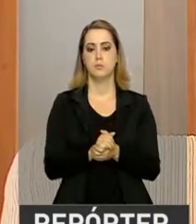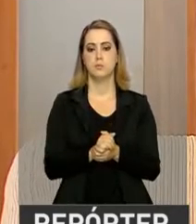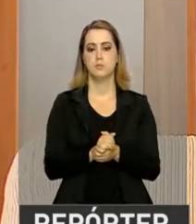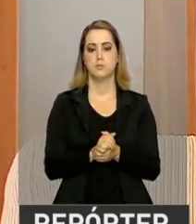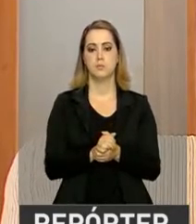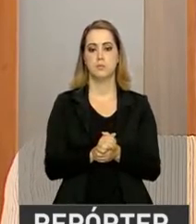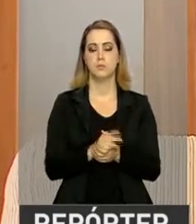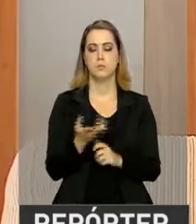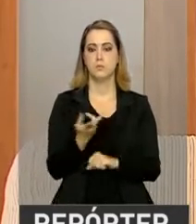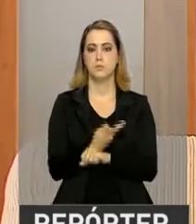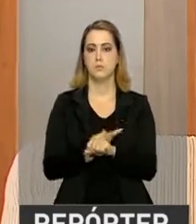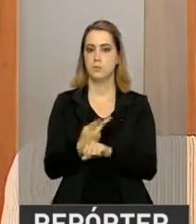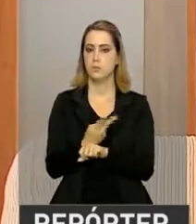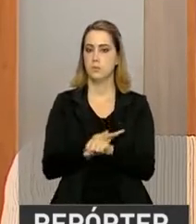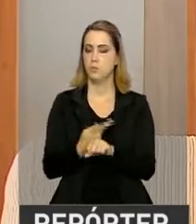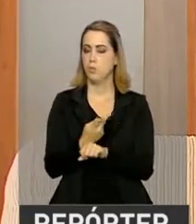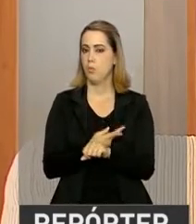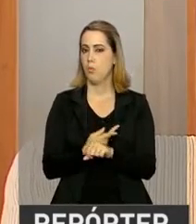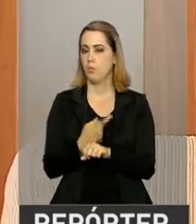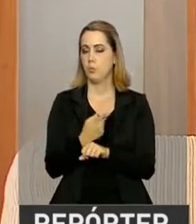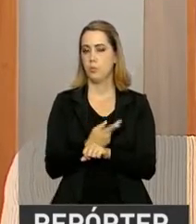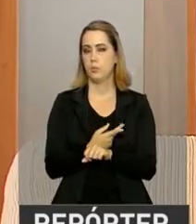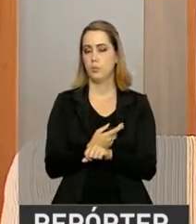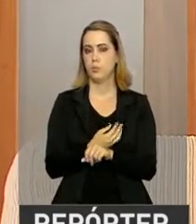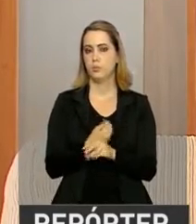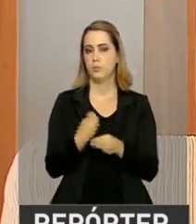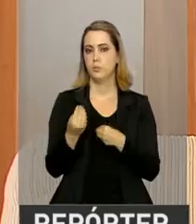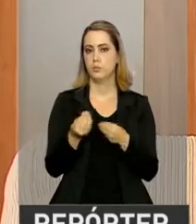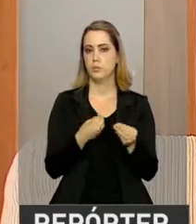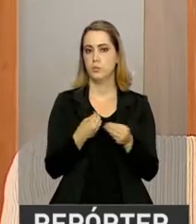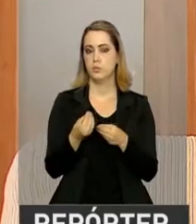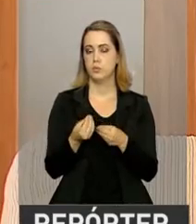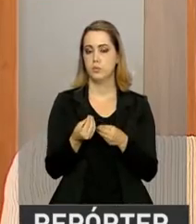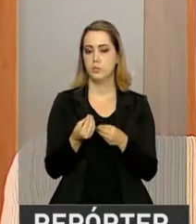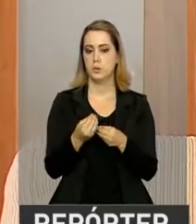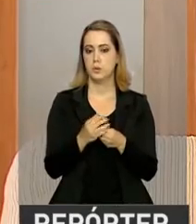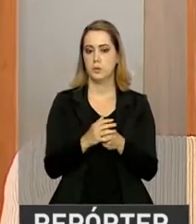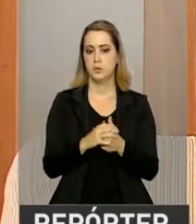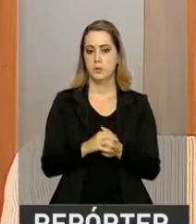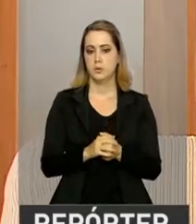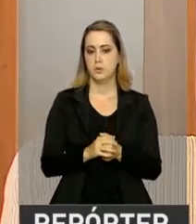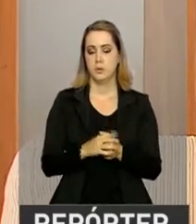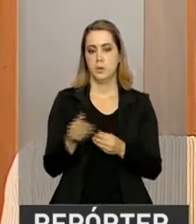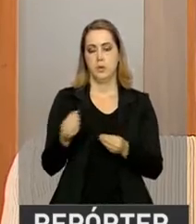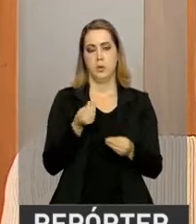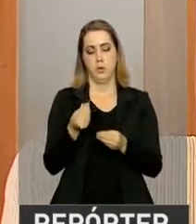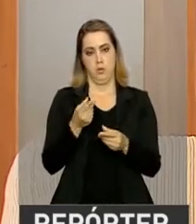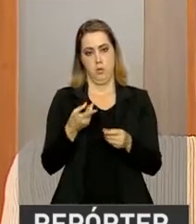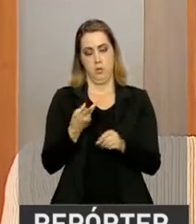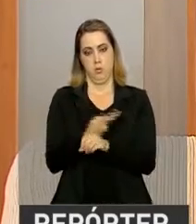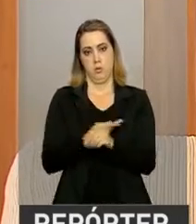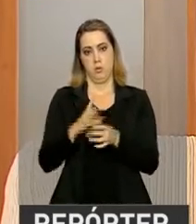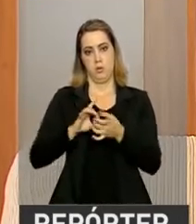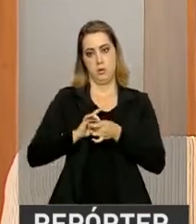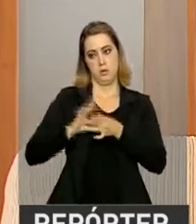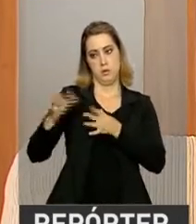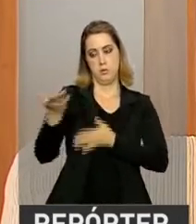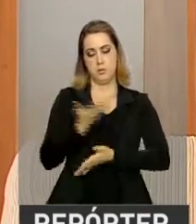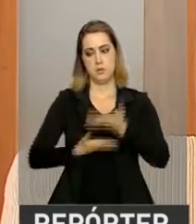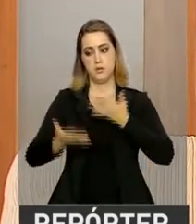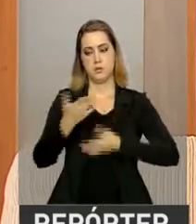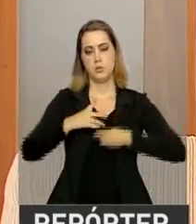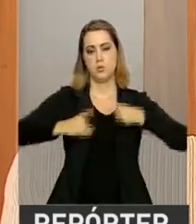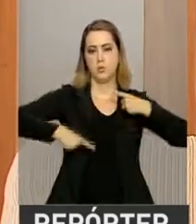busca avançar, como a liberalização de comércio, uma